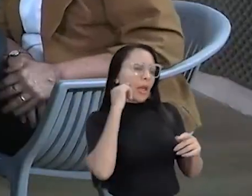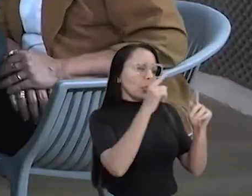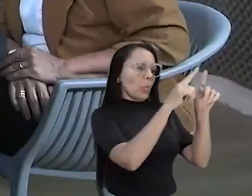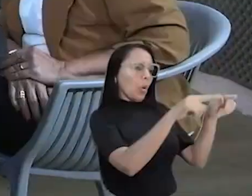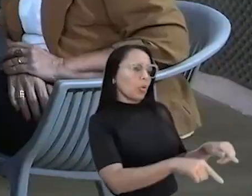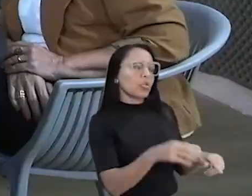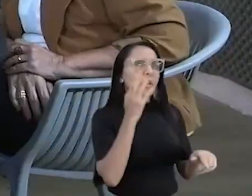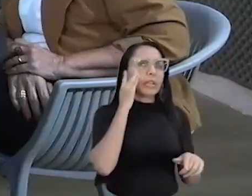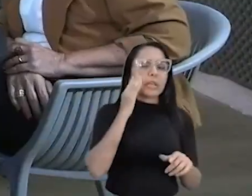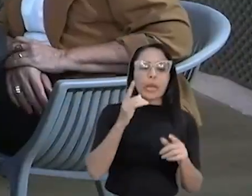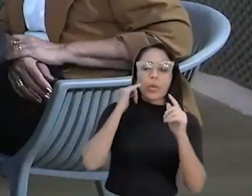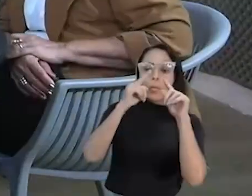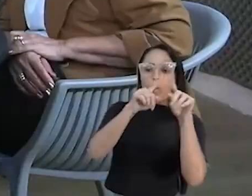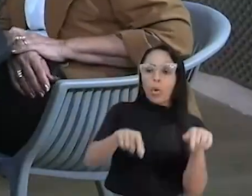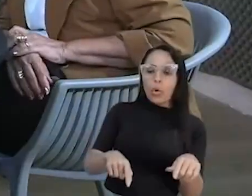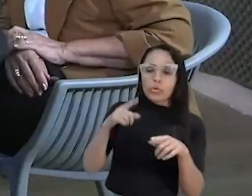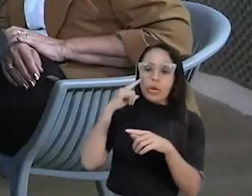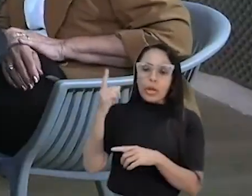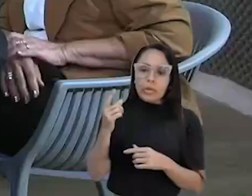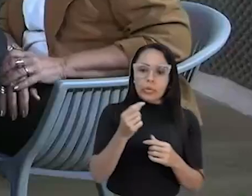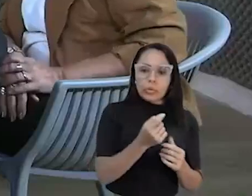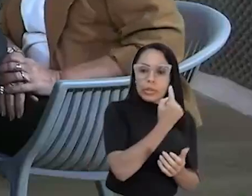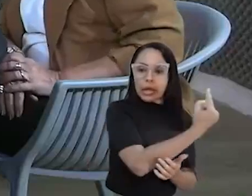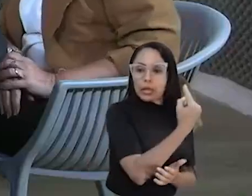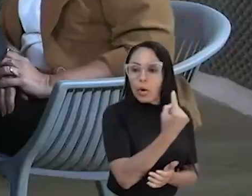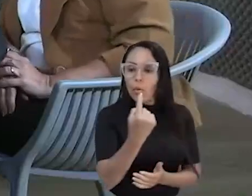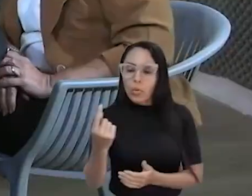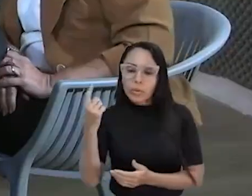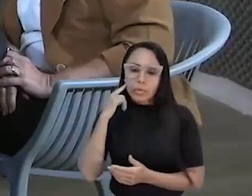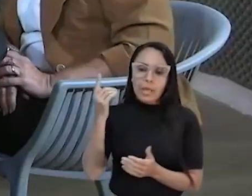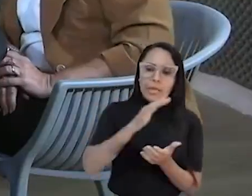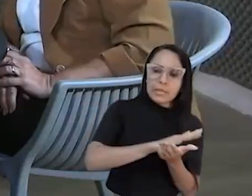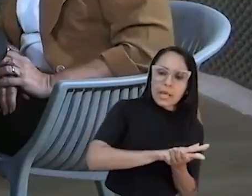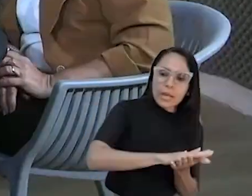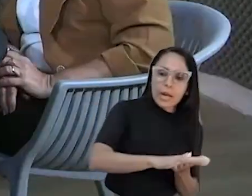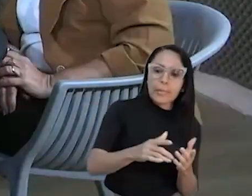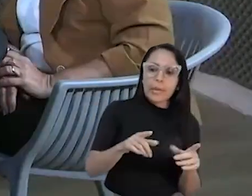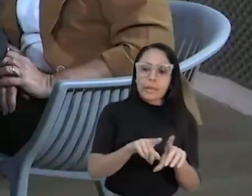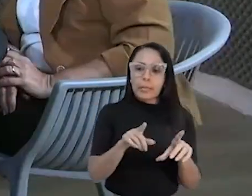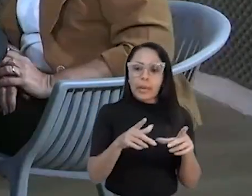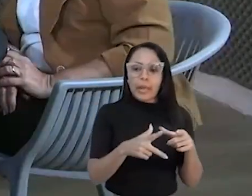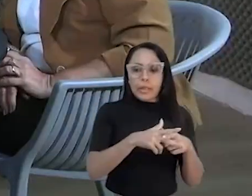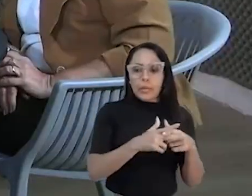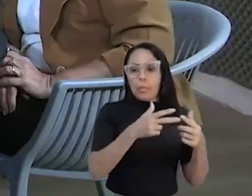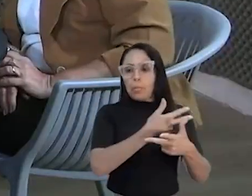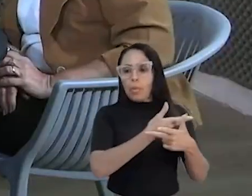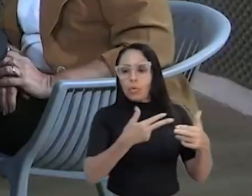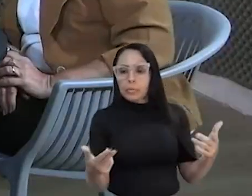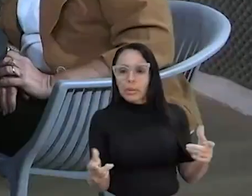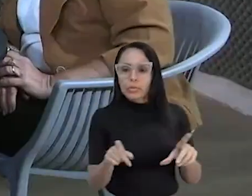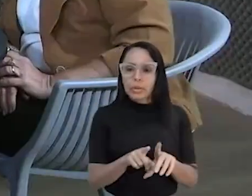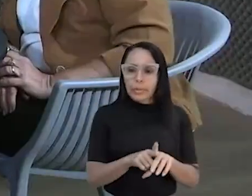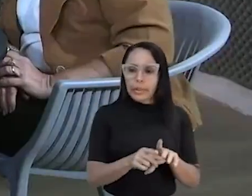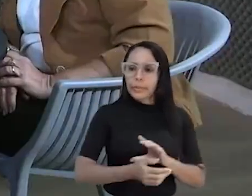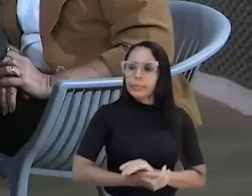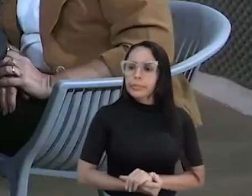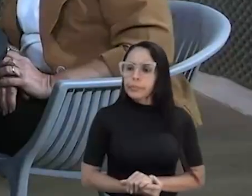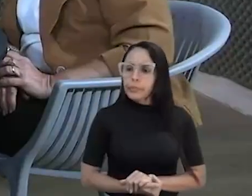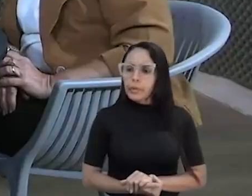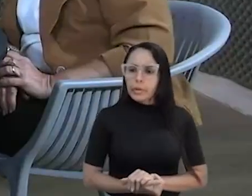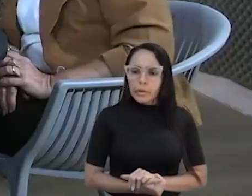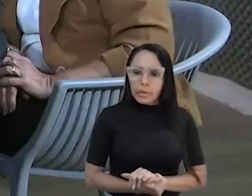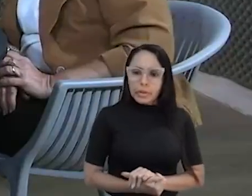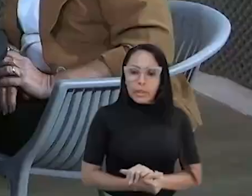eram as marcas que estavam ali, ou seja, os fornecedores, né, de cerâmica, do mobiliário, etc. e tal, para você não ficar perdido. Tinha também